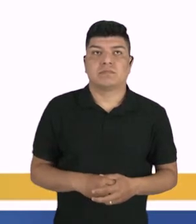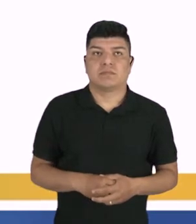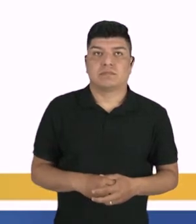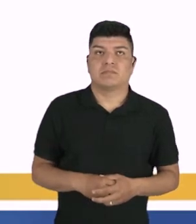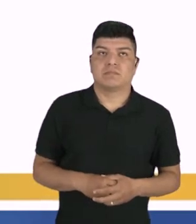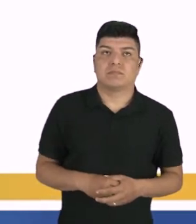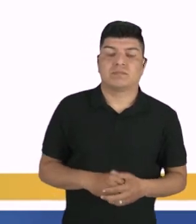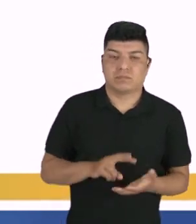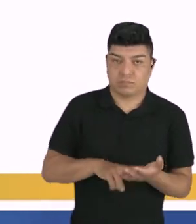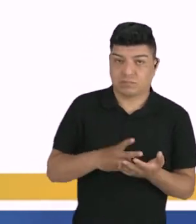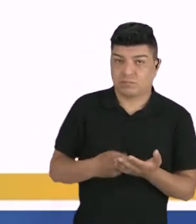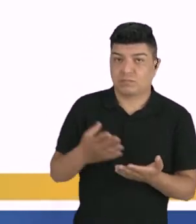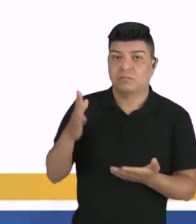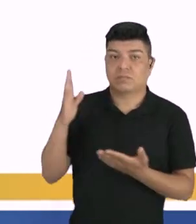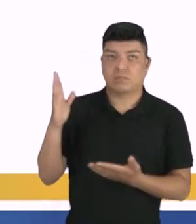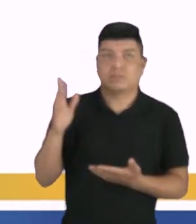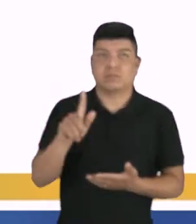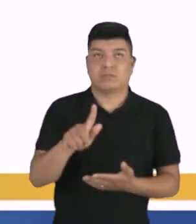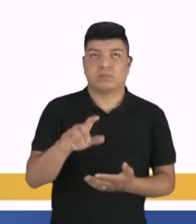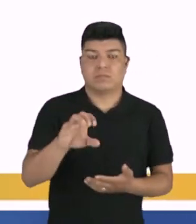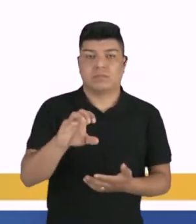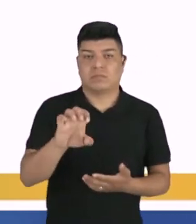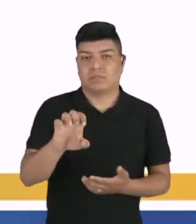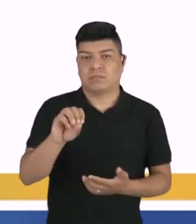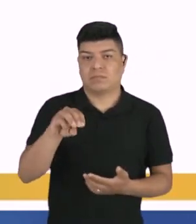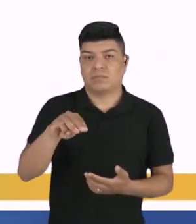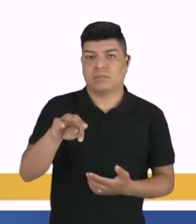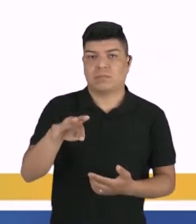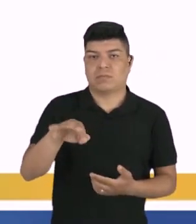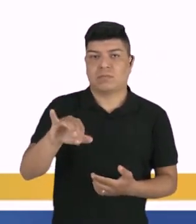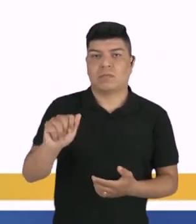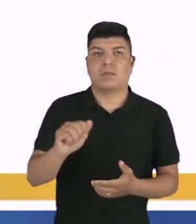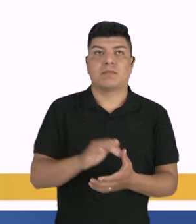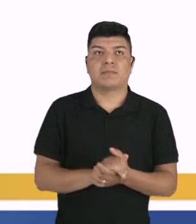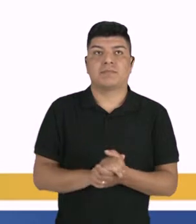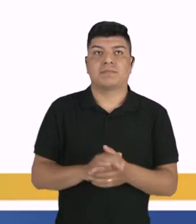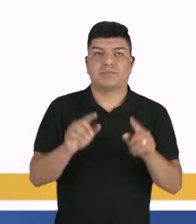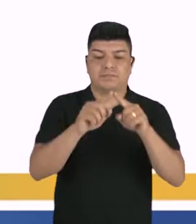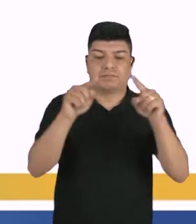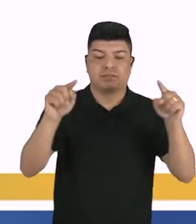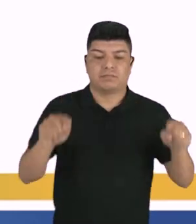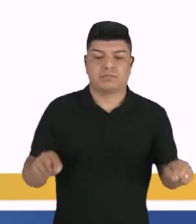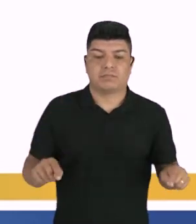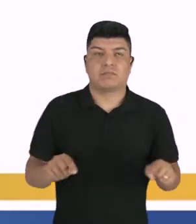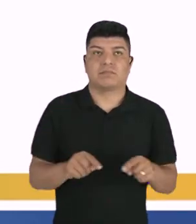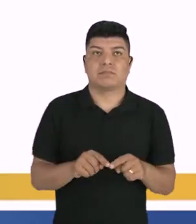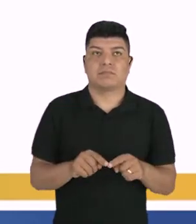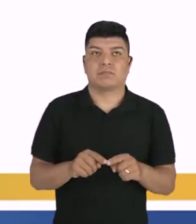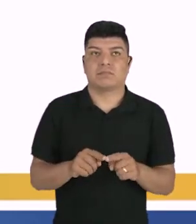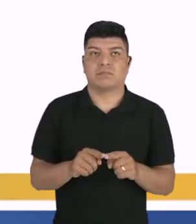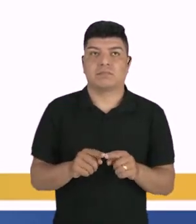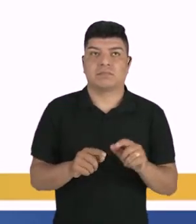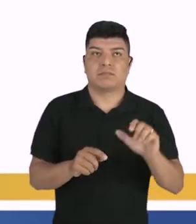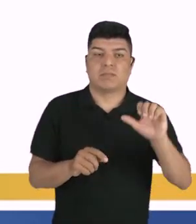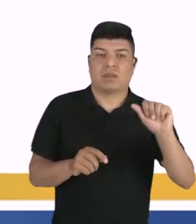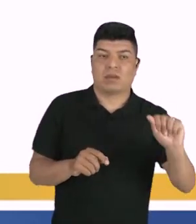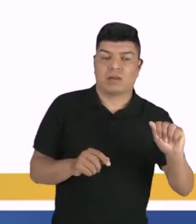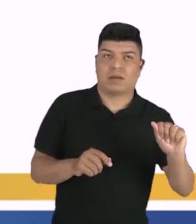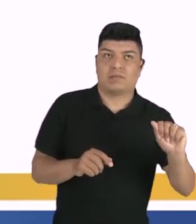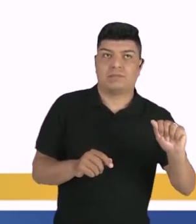Então vamos para uma interpretação geométrica. Observe esse quadrado aqui, que ele está fatiado, né, em um quadrado de lado A,